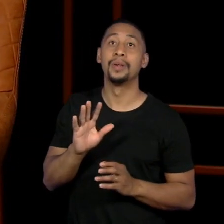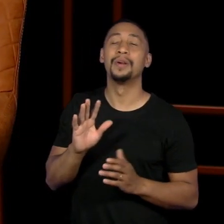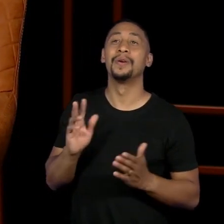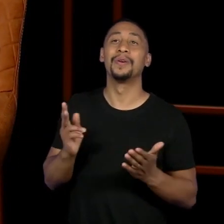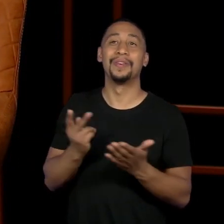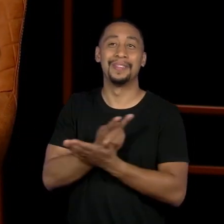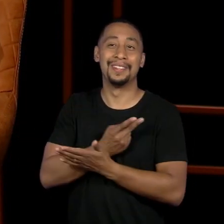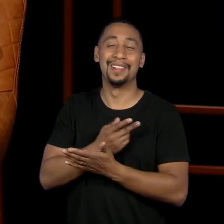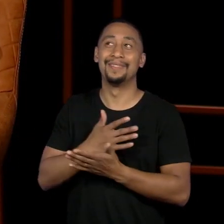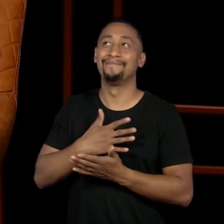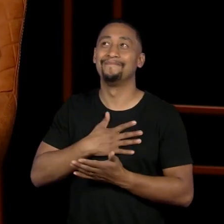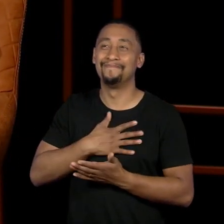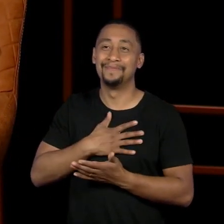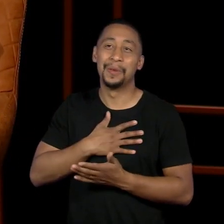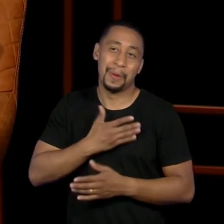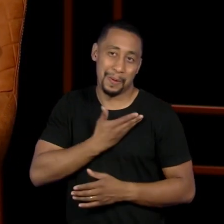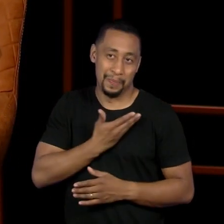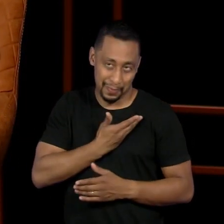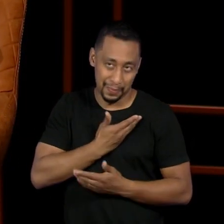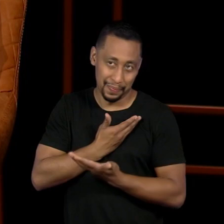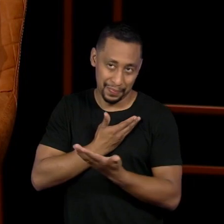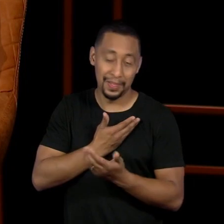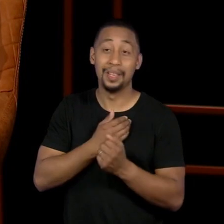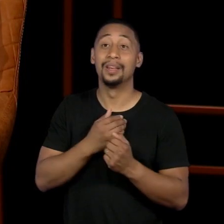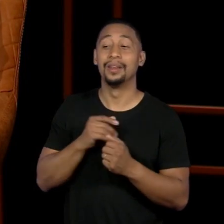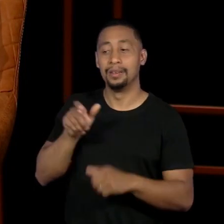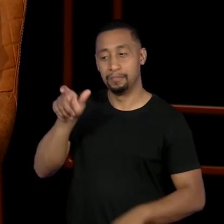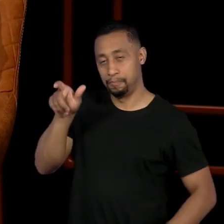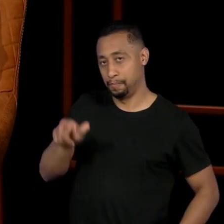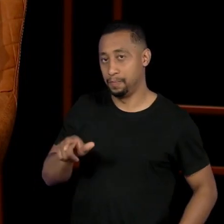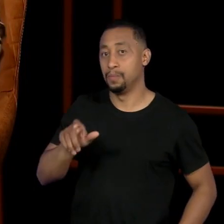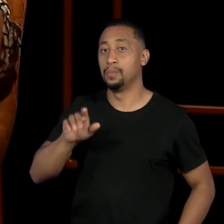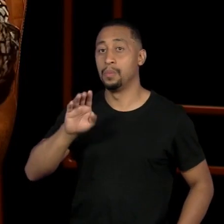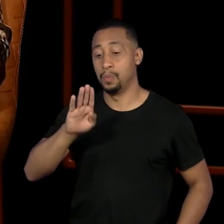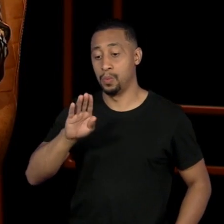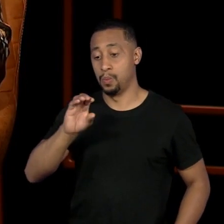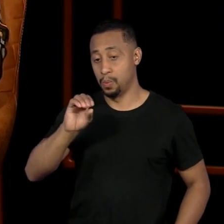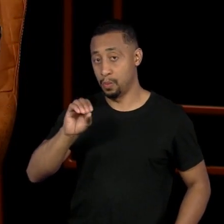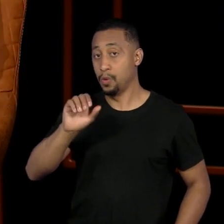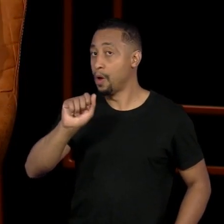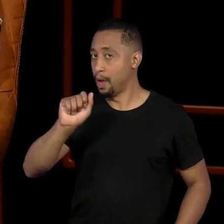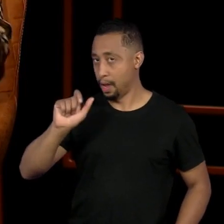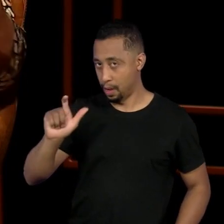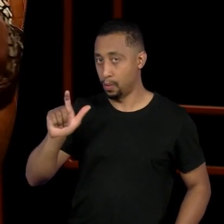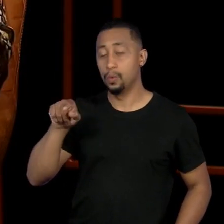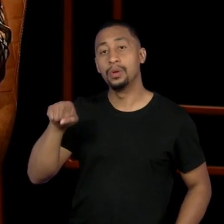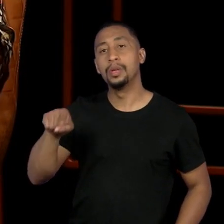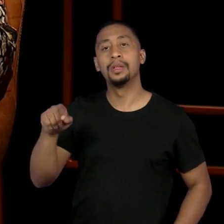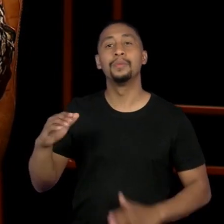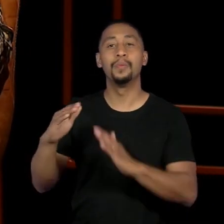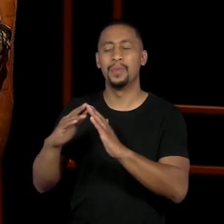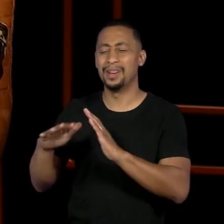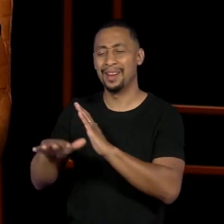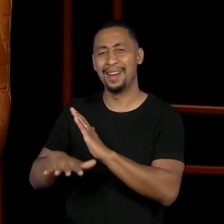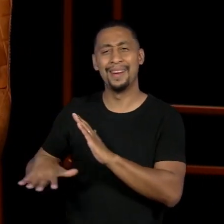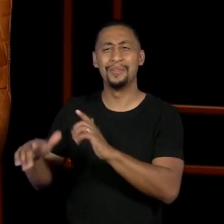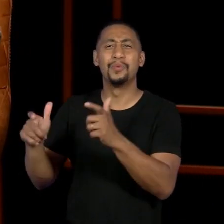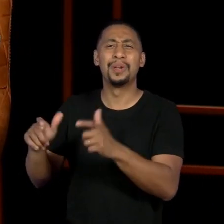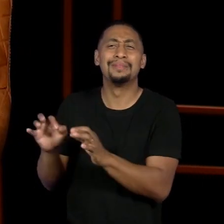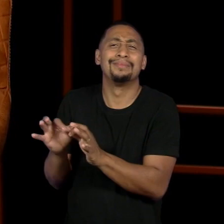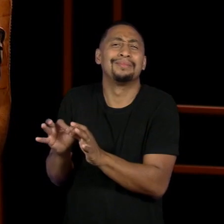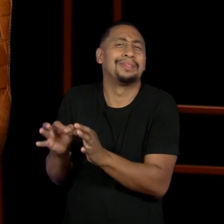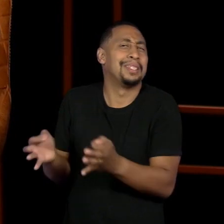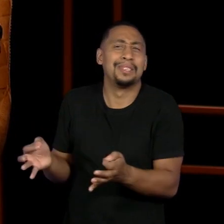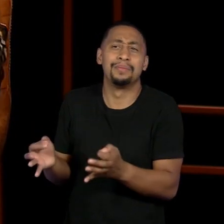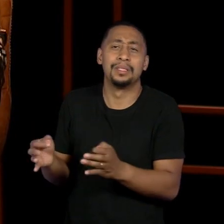caro amigo. O Boal vivia na Avenida 5 de Outubro, mas a casa não tinha praticamente nada. E